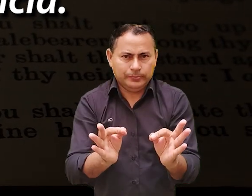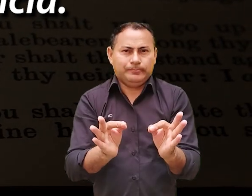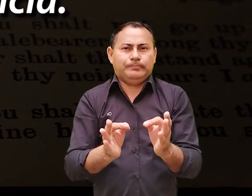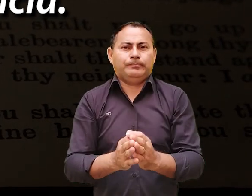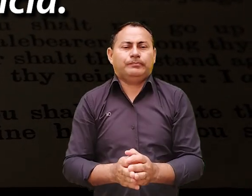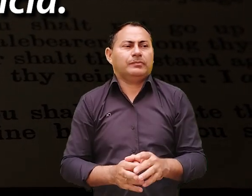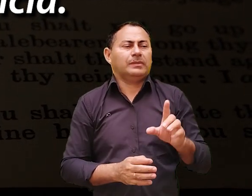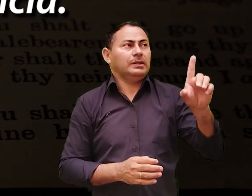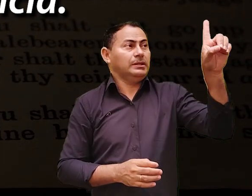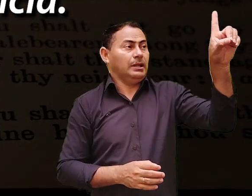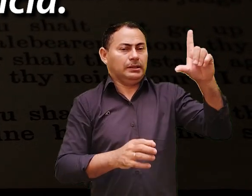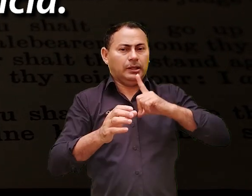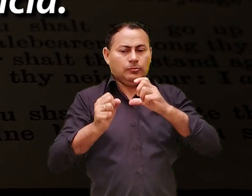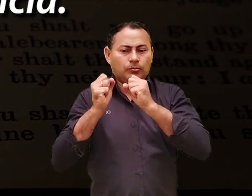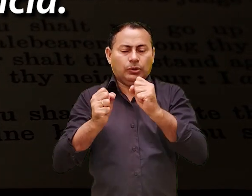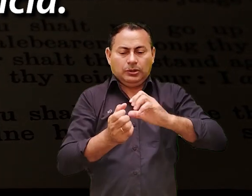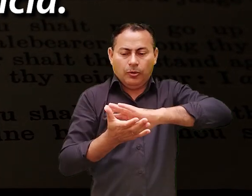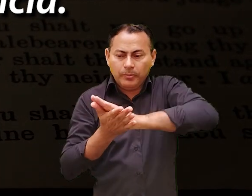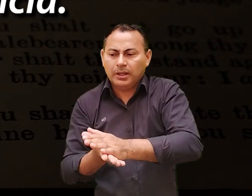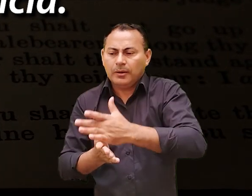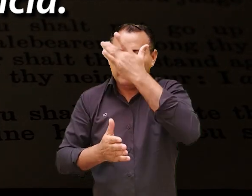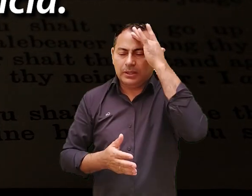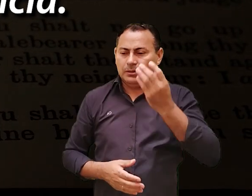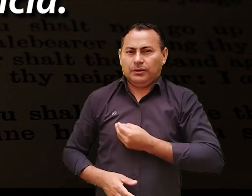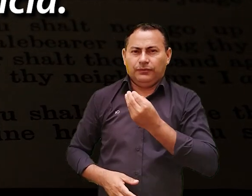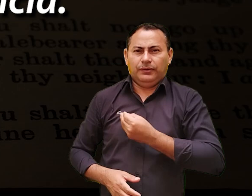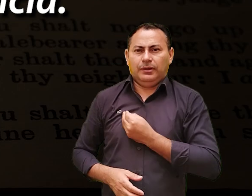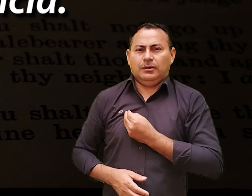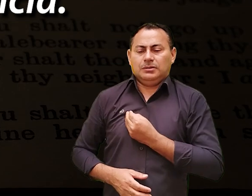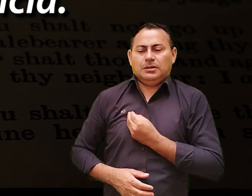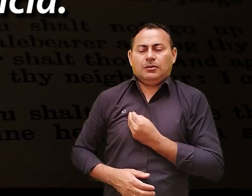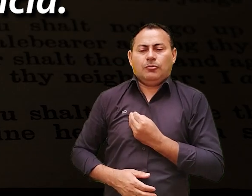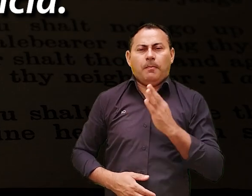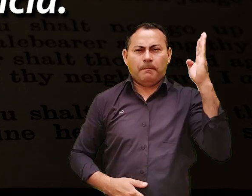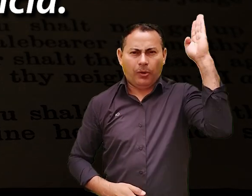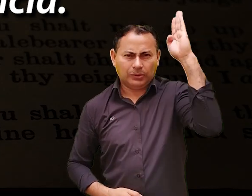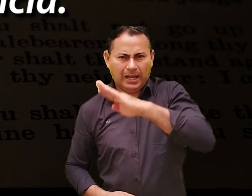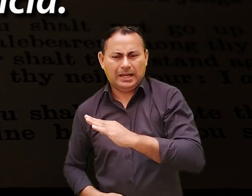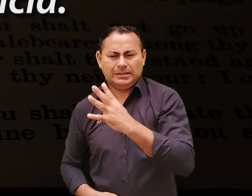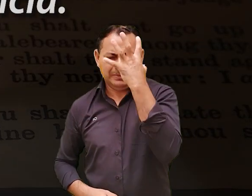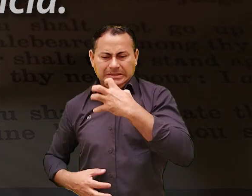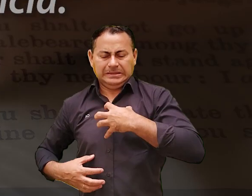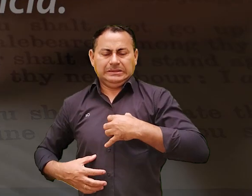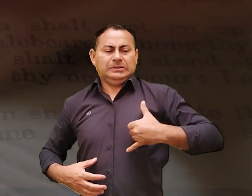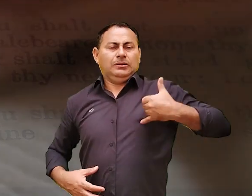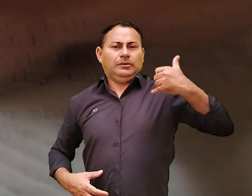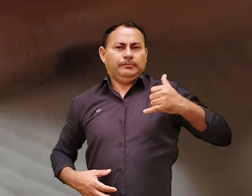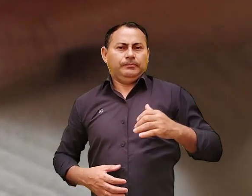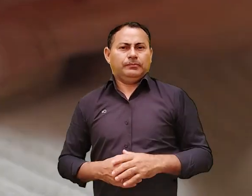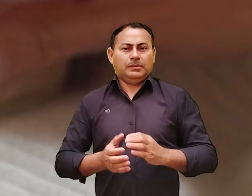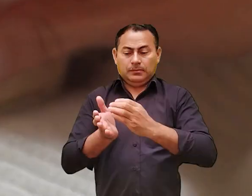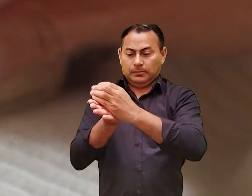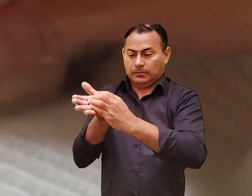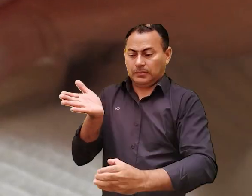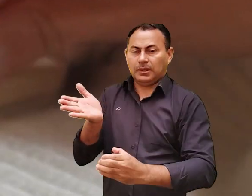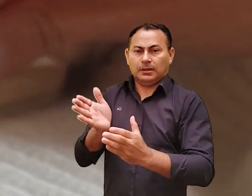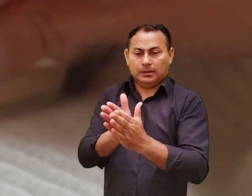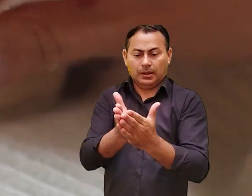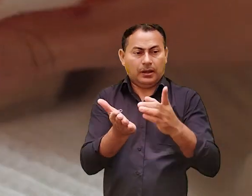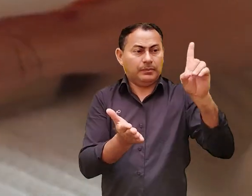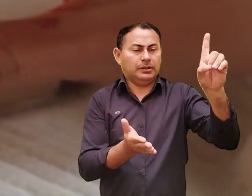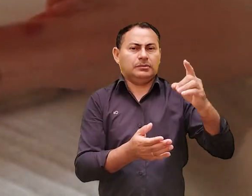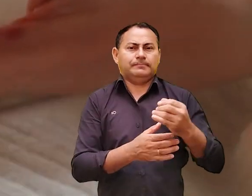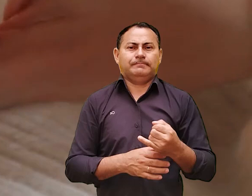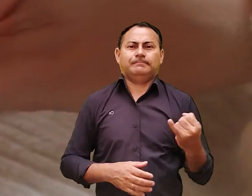justos. E ele tem poder para humilhar aqueles que vivem com arrogância. Este capítulo da Bíblia